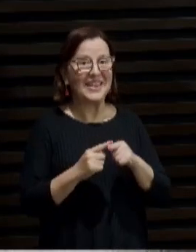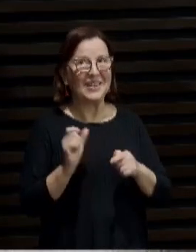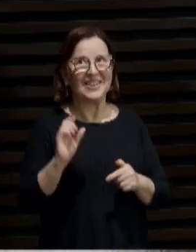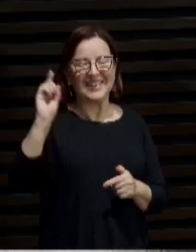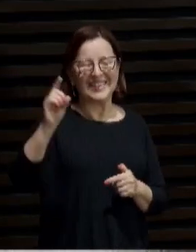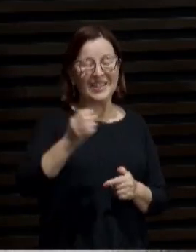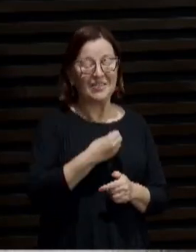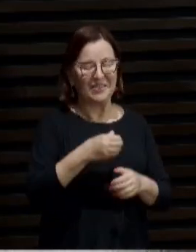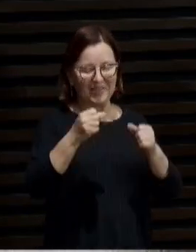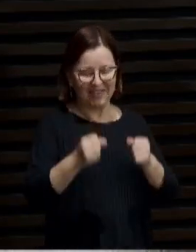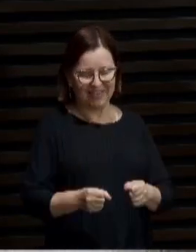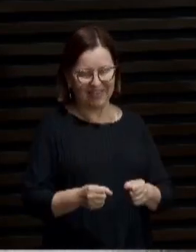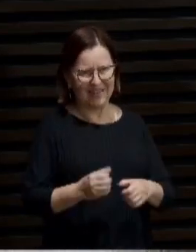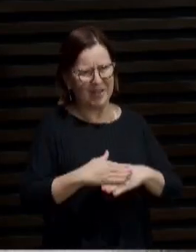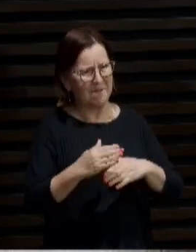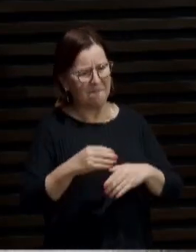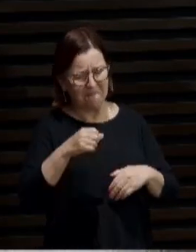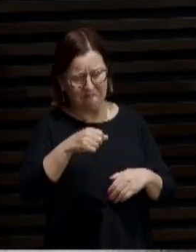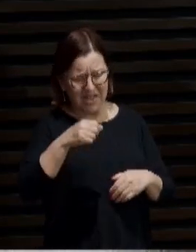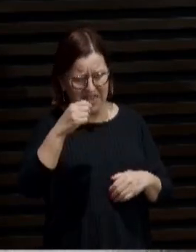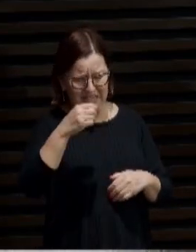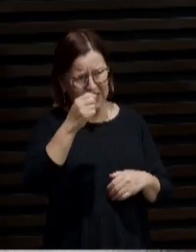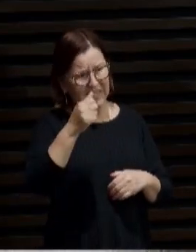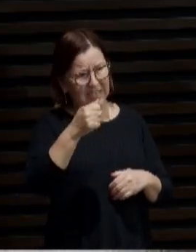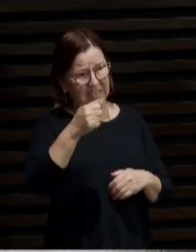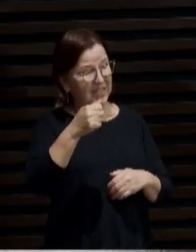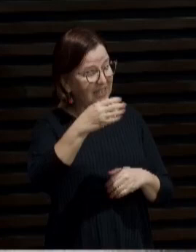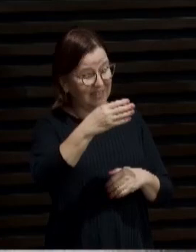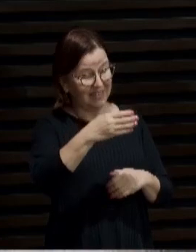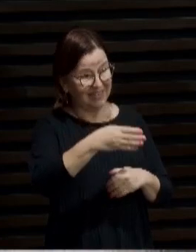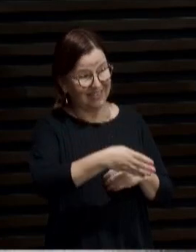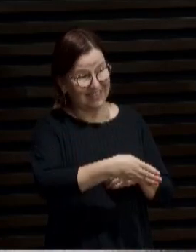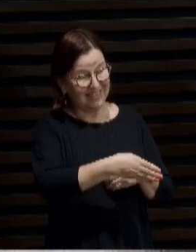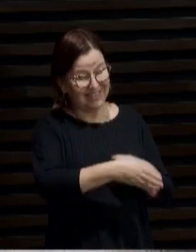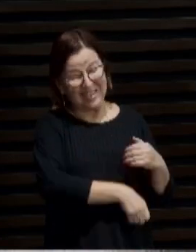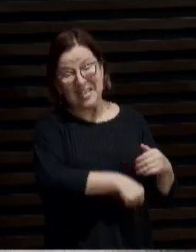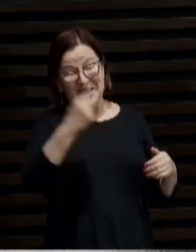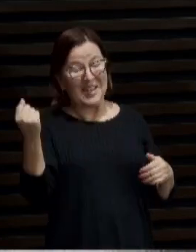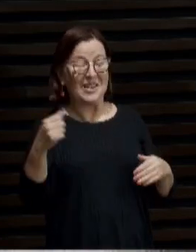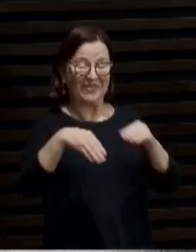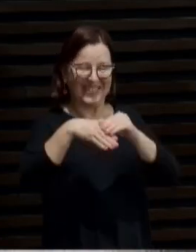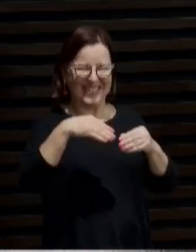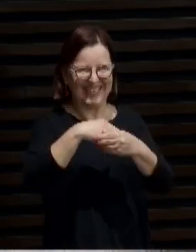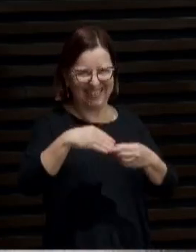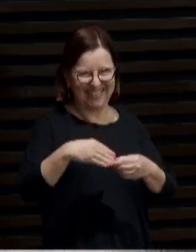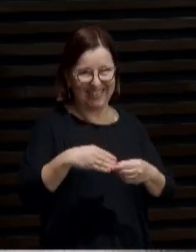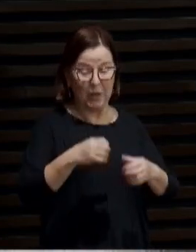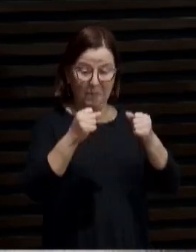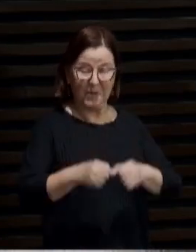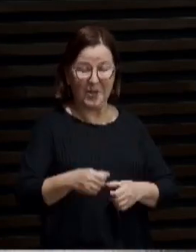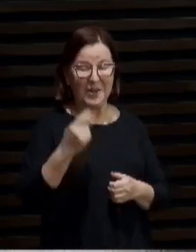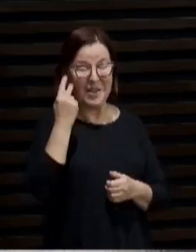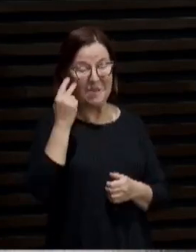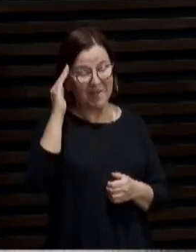do que qualquer espada de dois gumes, e penetra até o ponto de dividir alma de espírito, juntas e medulas, e é apta para discernir os pensamentos e propósitos. Meus